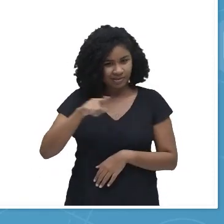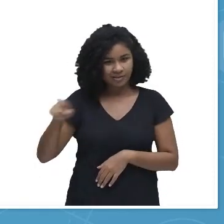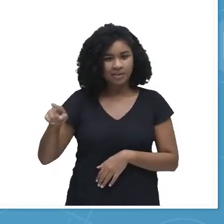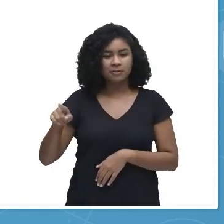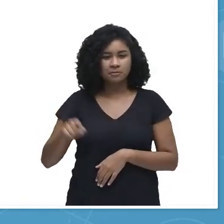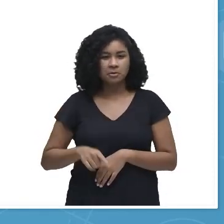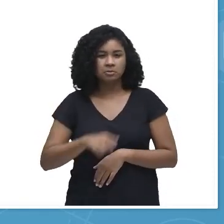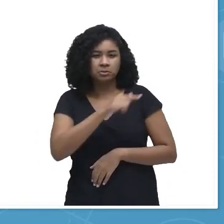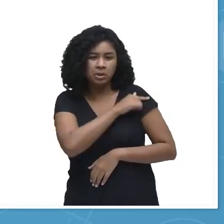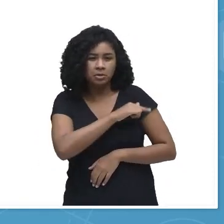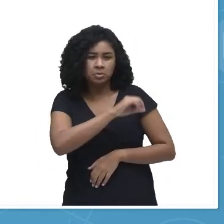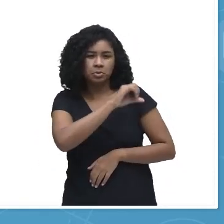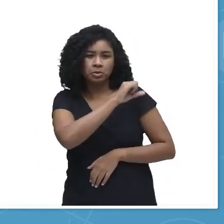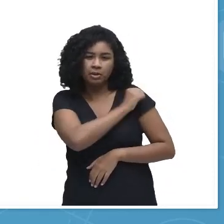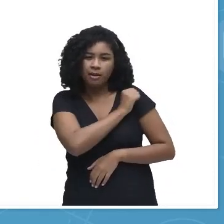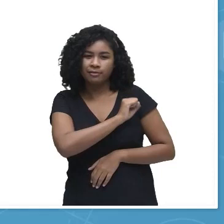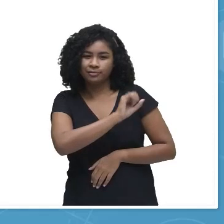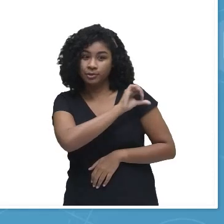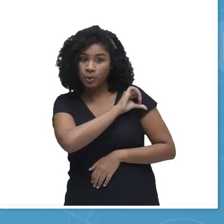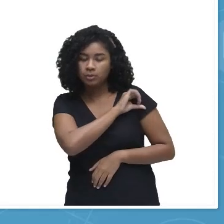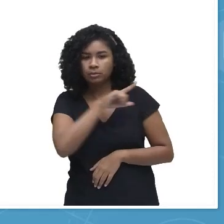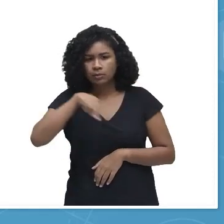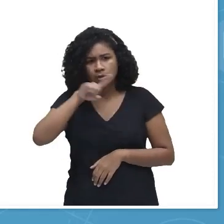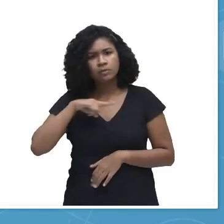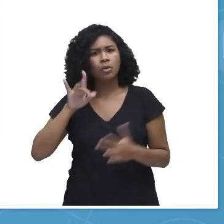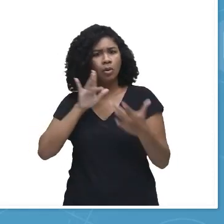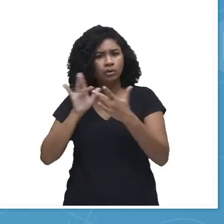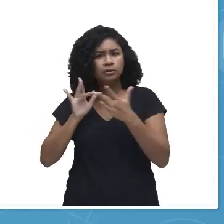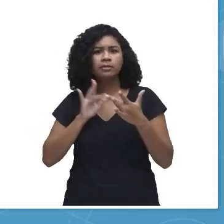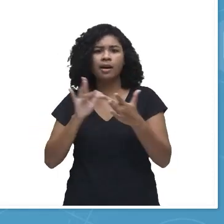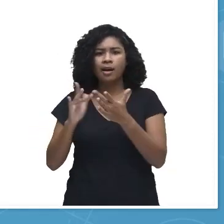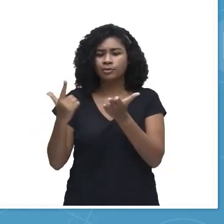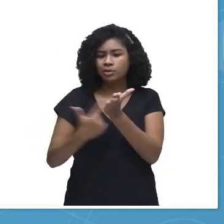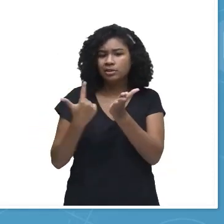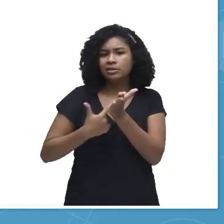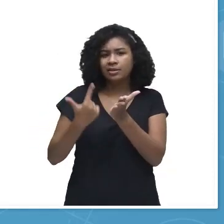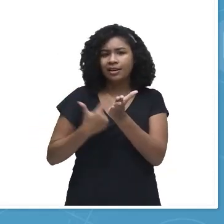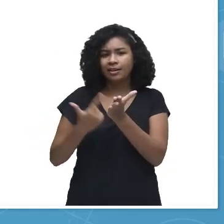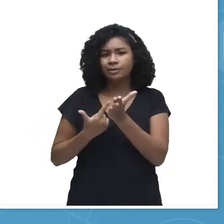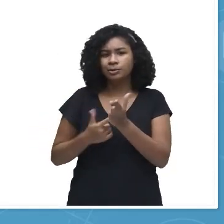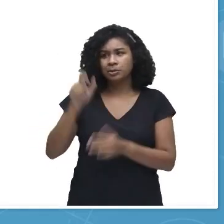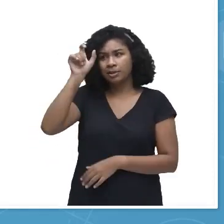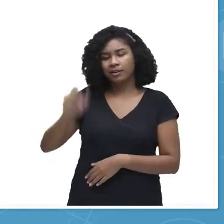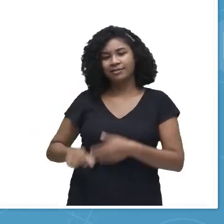séries mais avançadas, vocês vão ter contato com obras do Machado de Assis,